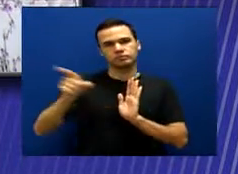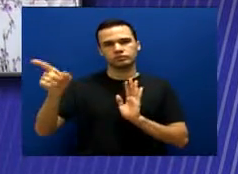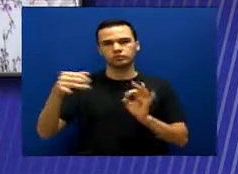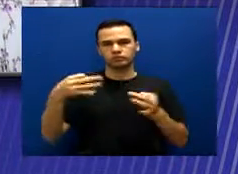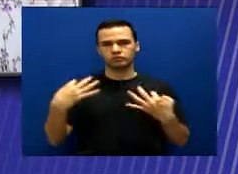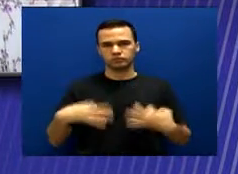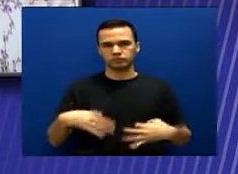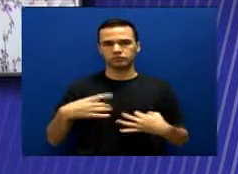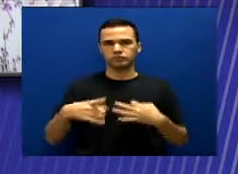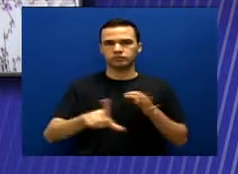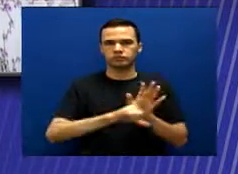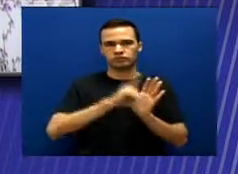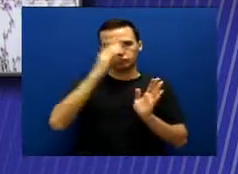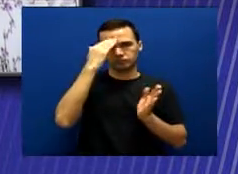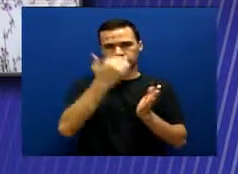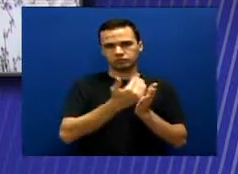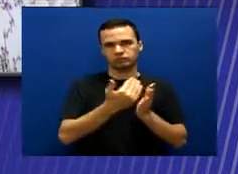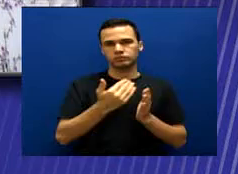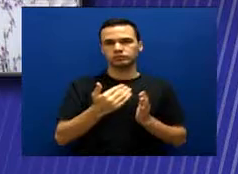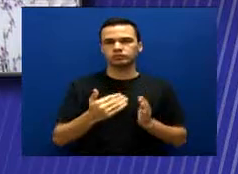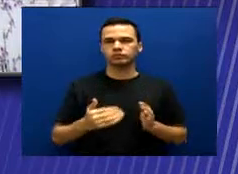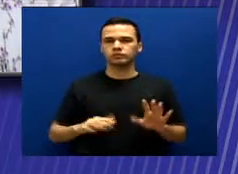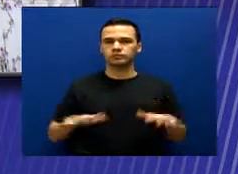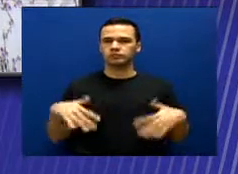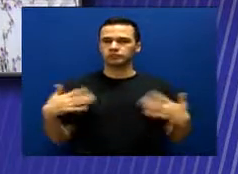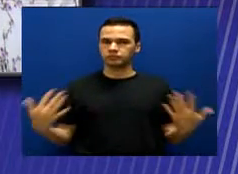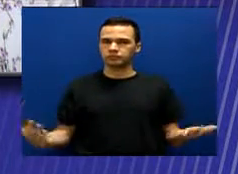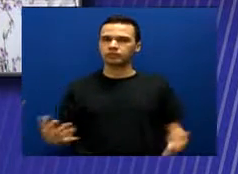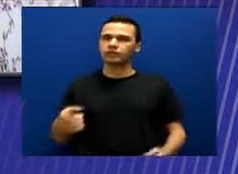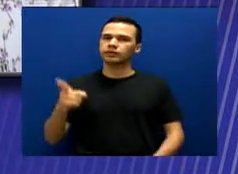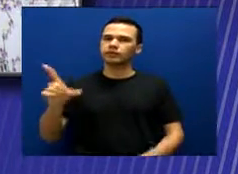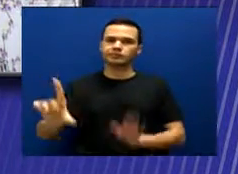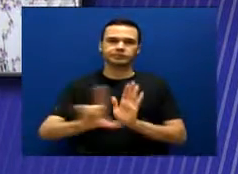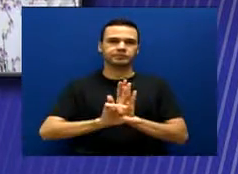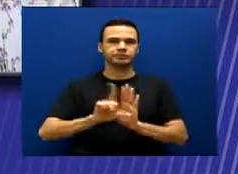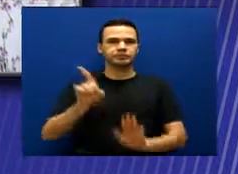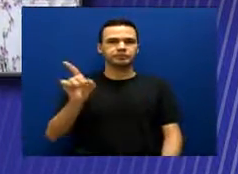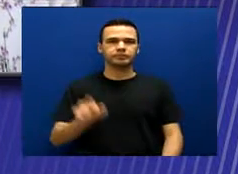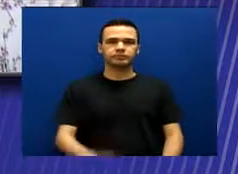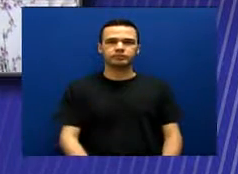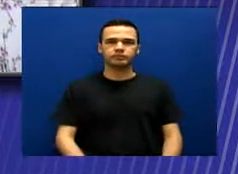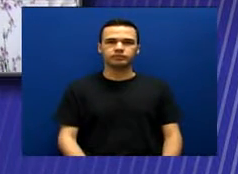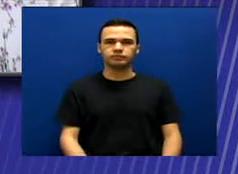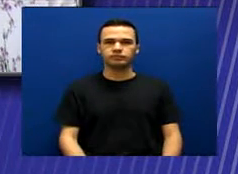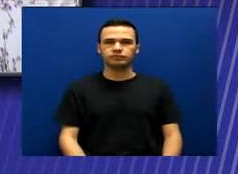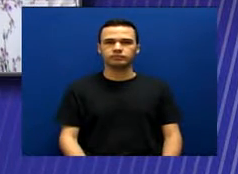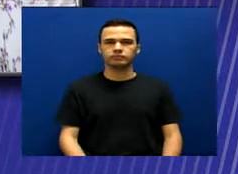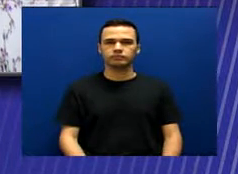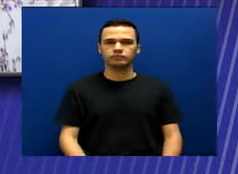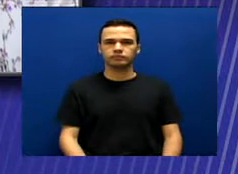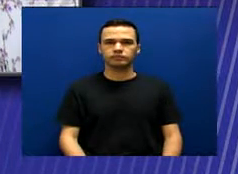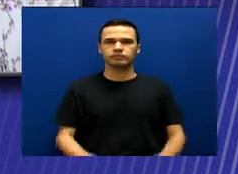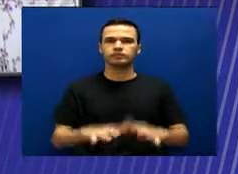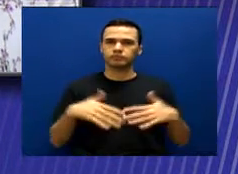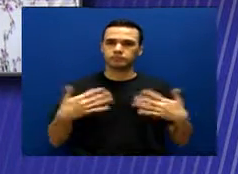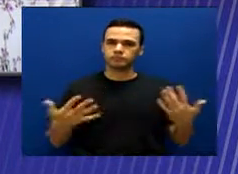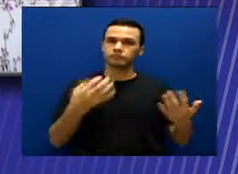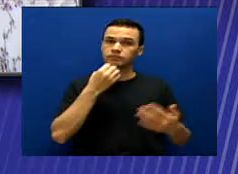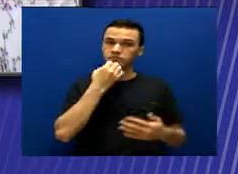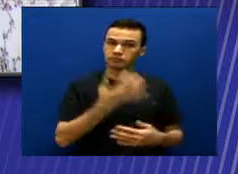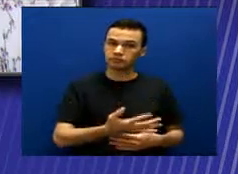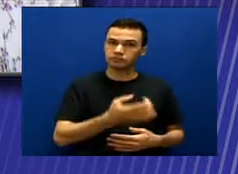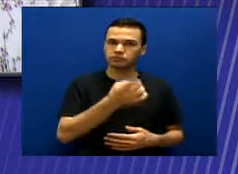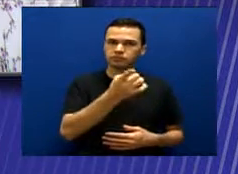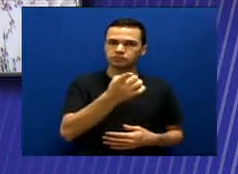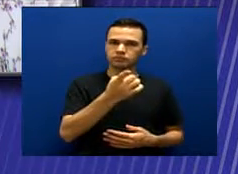extremamente cumpridora de lei, né? Então, ela é a lei, né? Isso mesmo. Então, Fernanda, é bem-vindo,